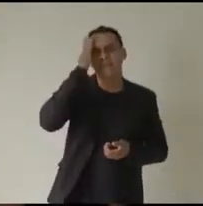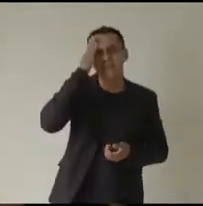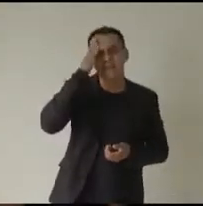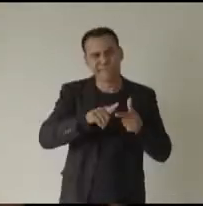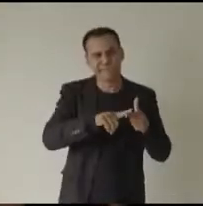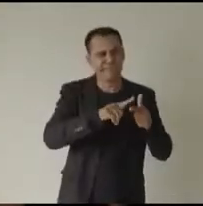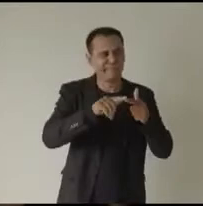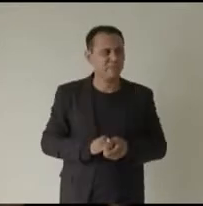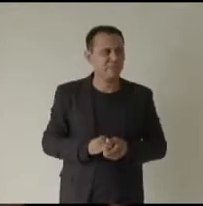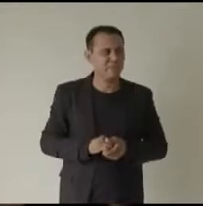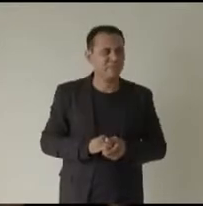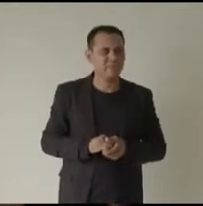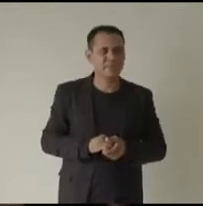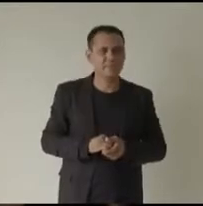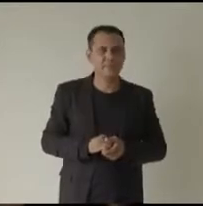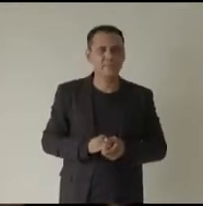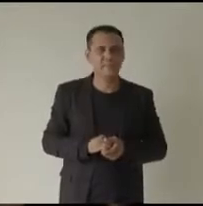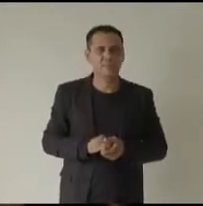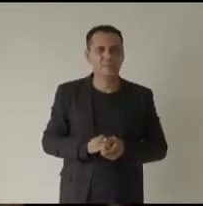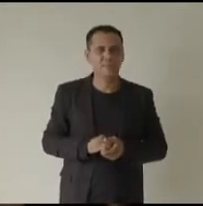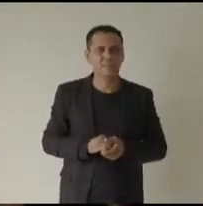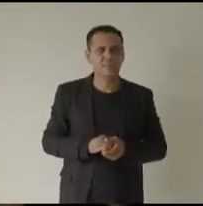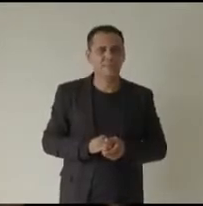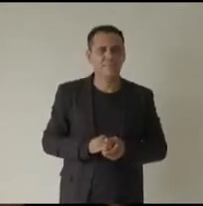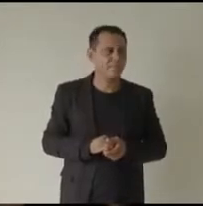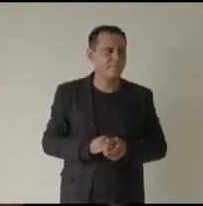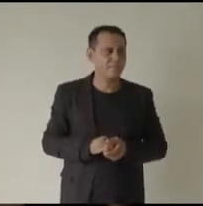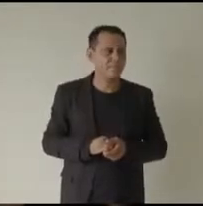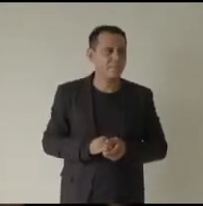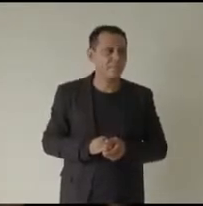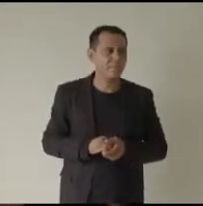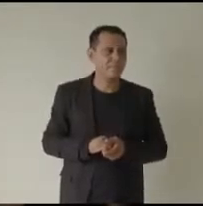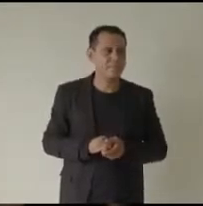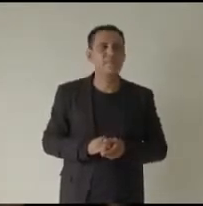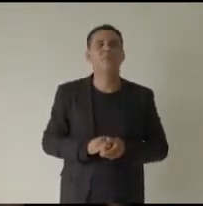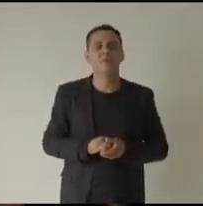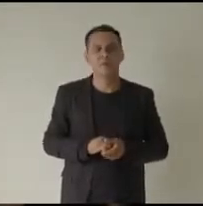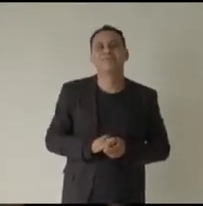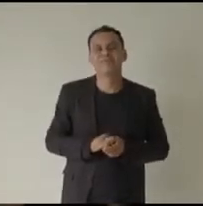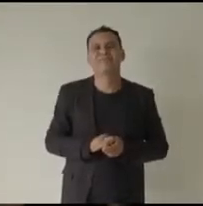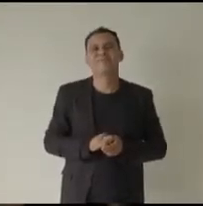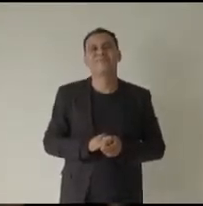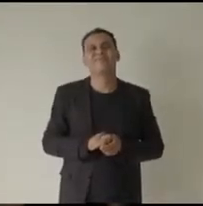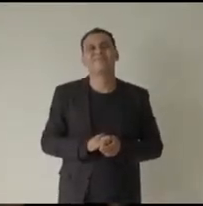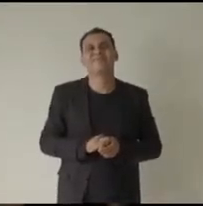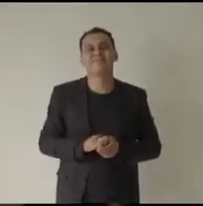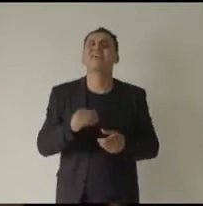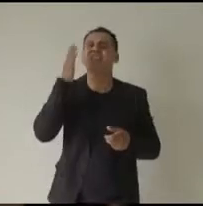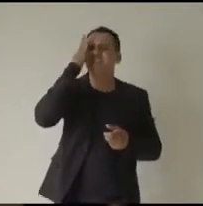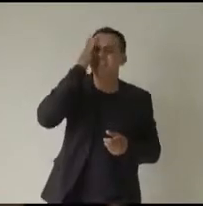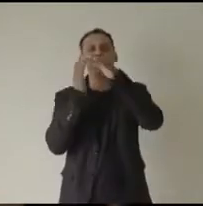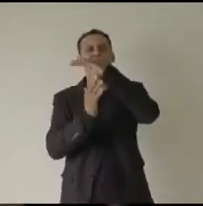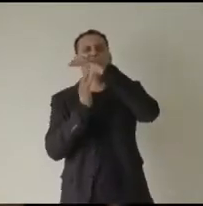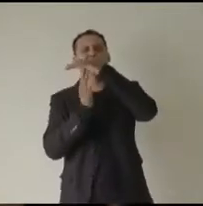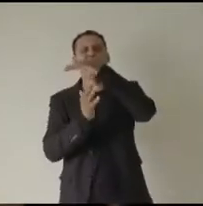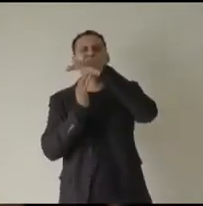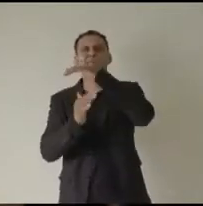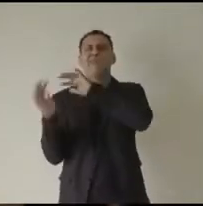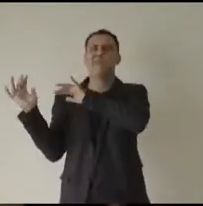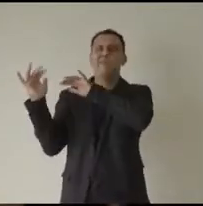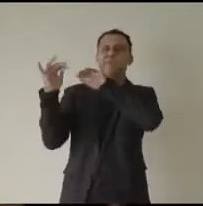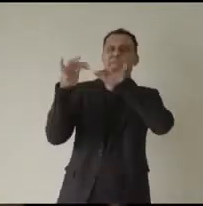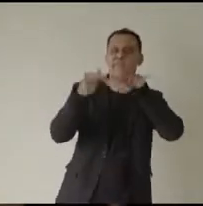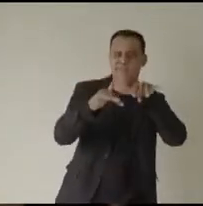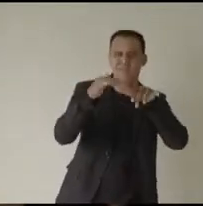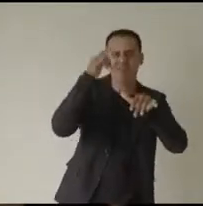crime organizado, claro, agravado pela questão do garimpo e pela questão da migração. Massacres em presídios que só